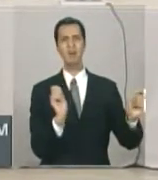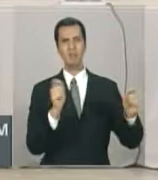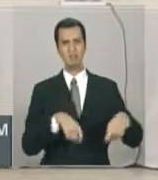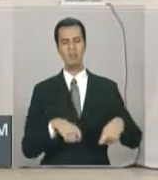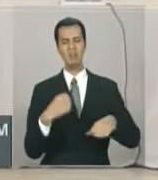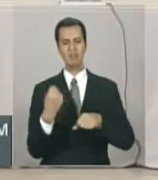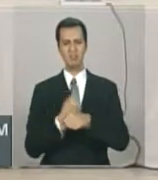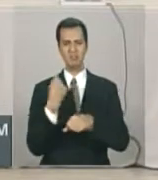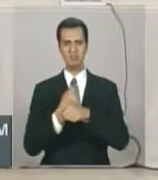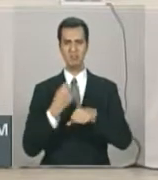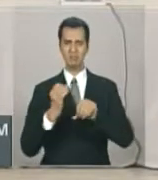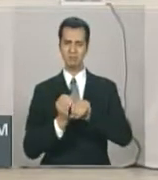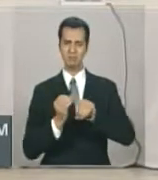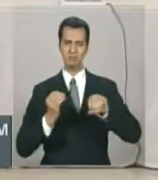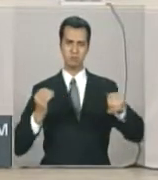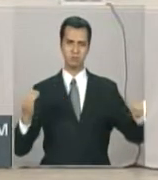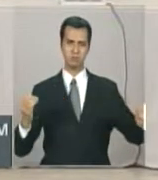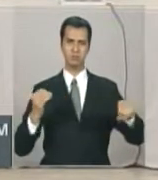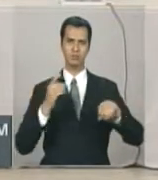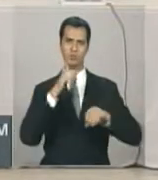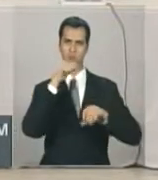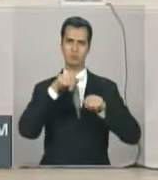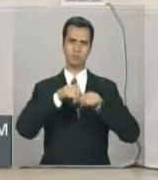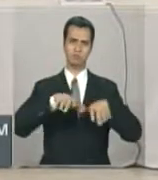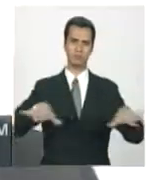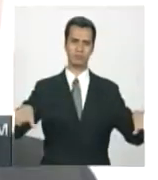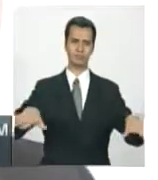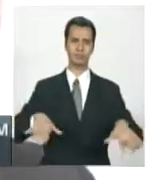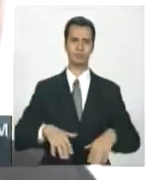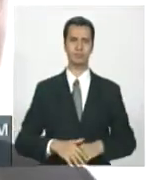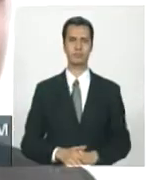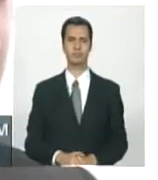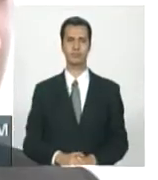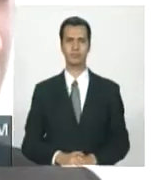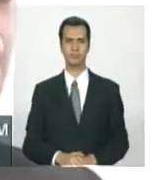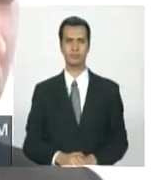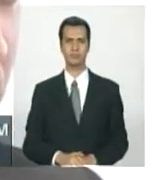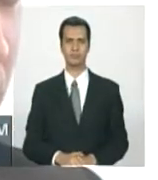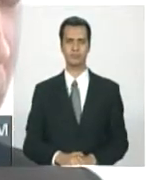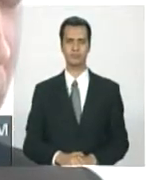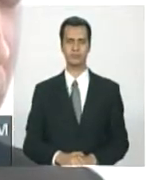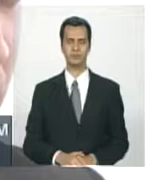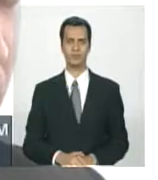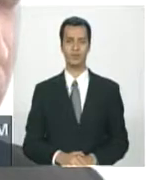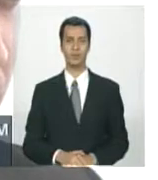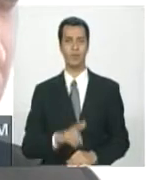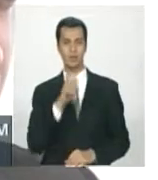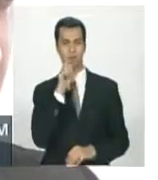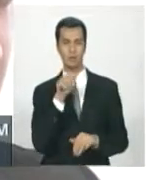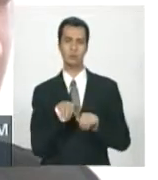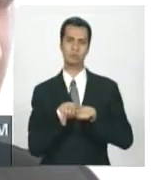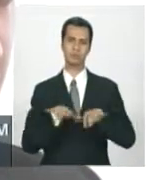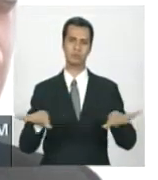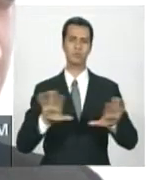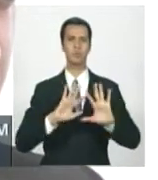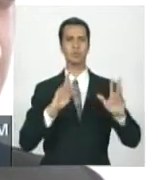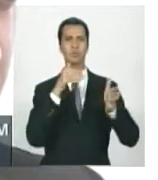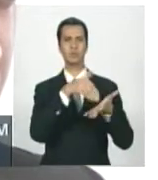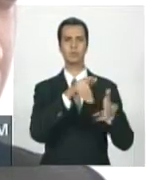fazer essa água chegar à população que